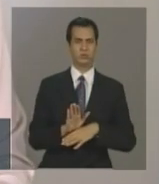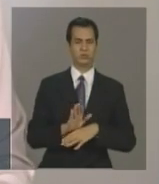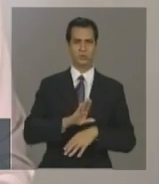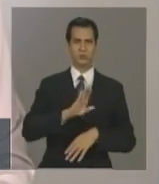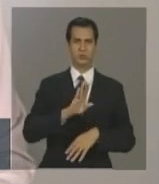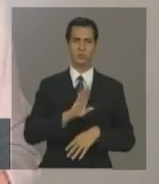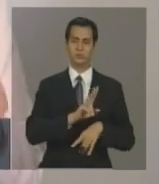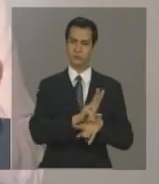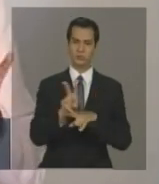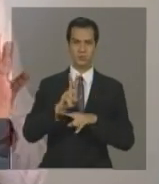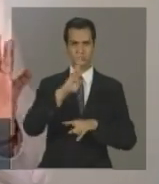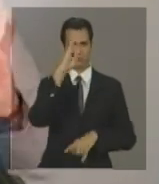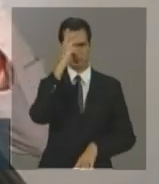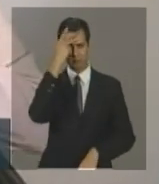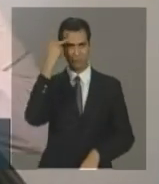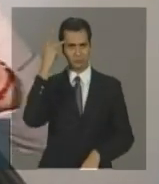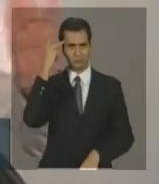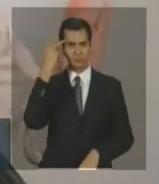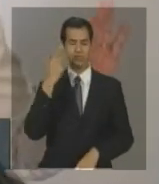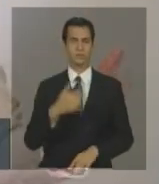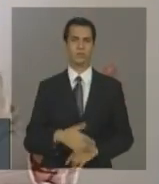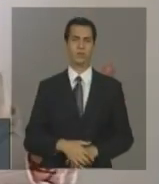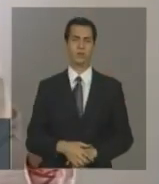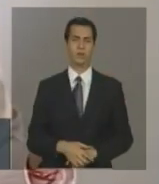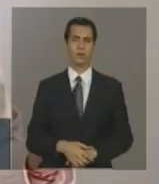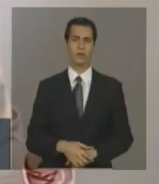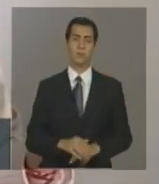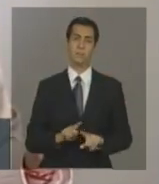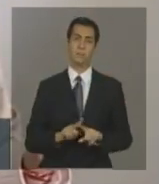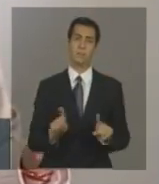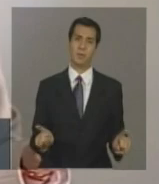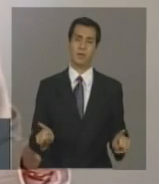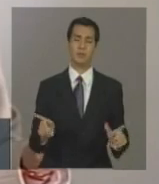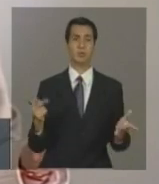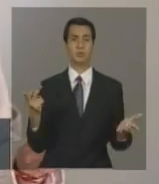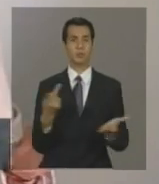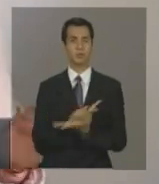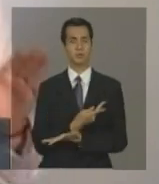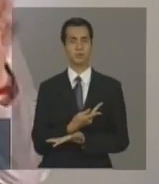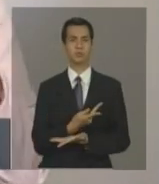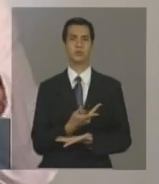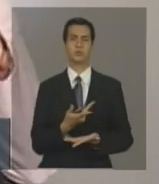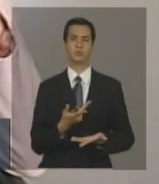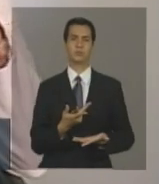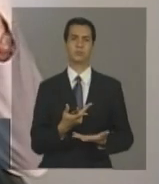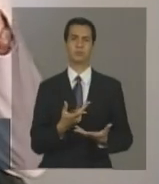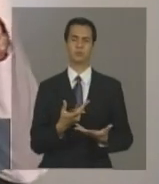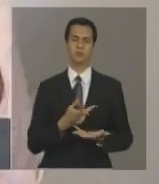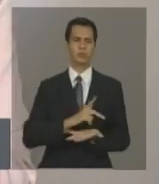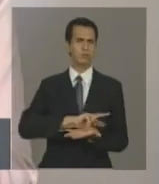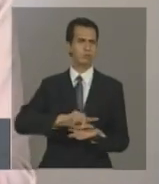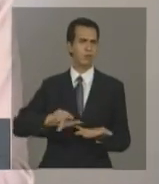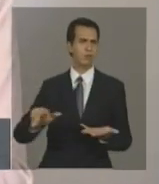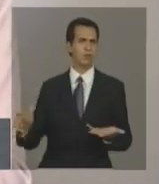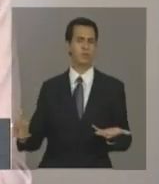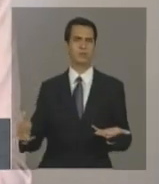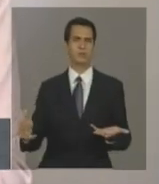Mas se isso ocorreu em diferentes esferas, No âmbito da